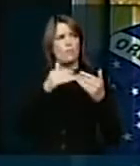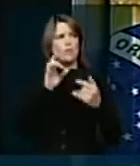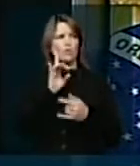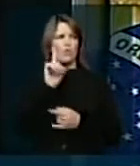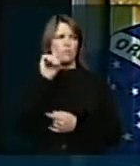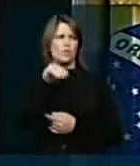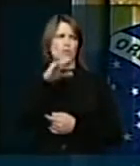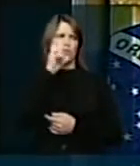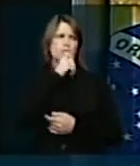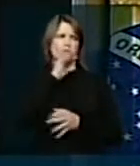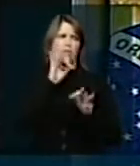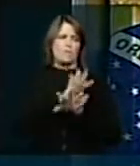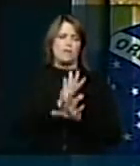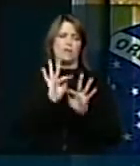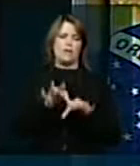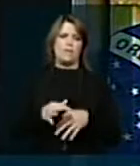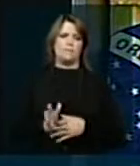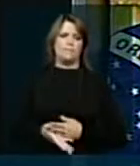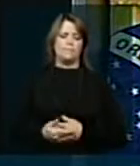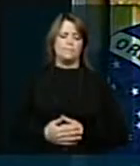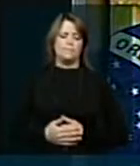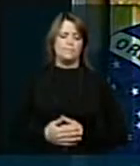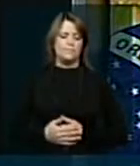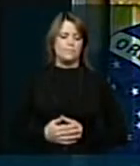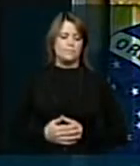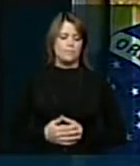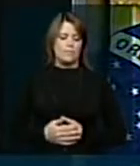apenas um minuto para concluir,